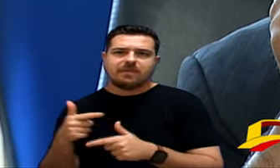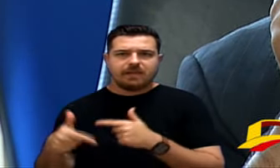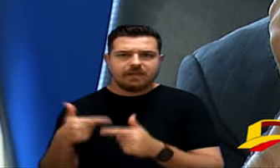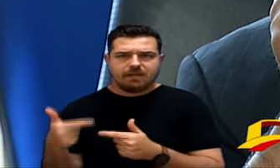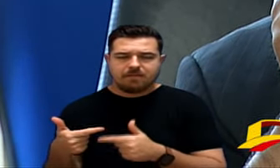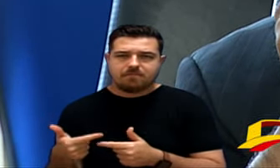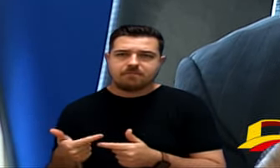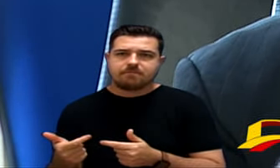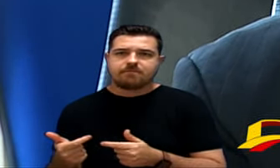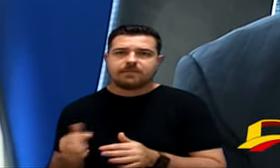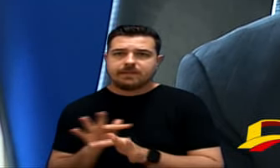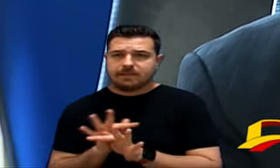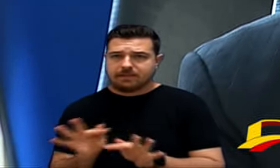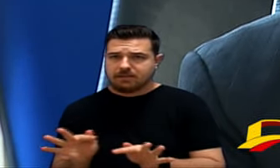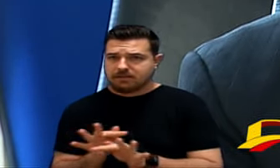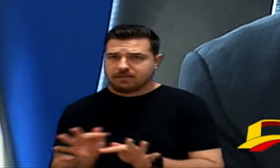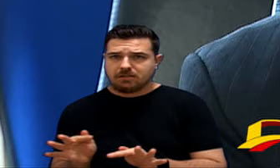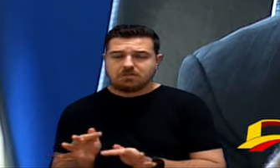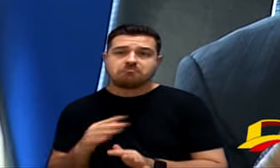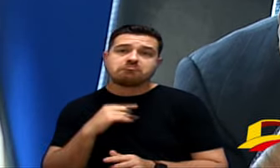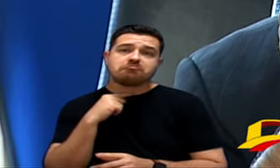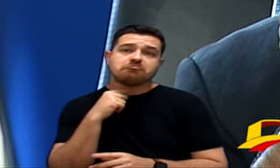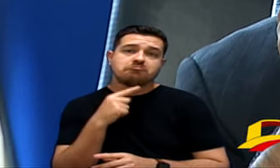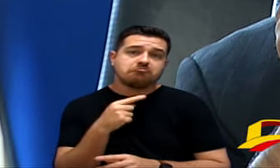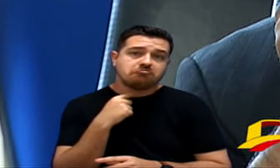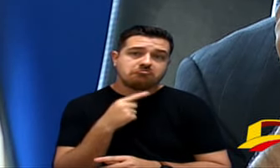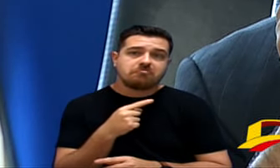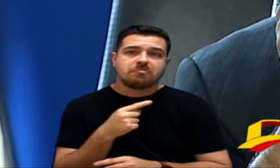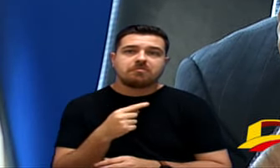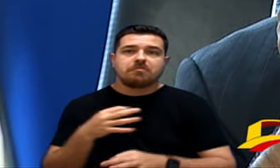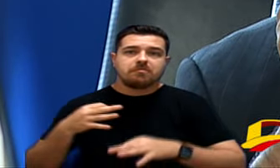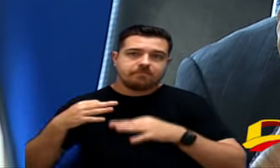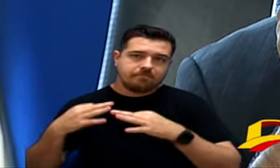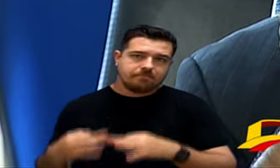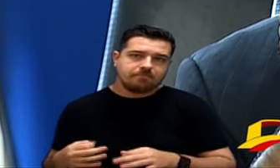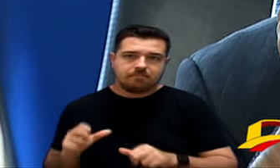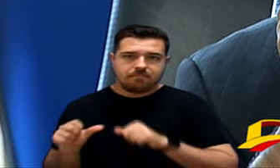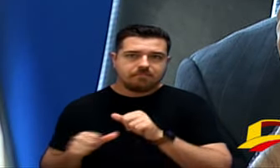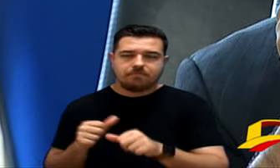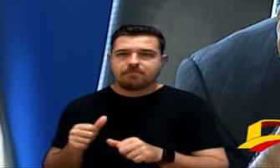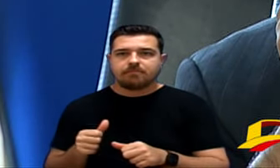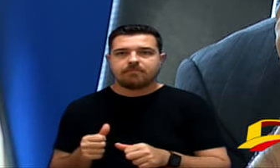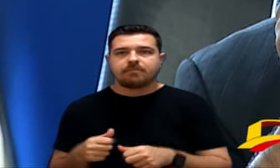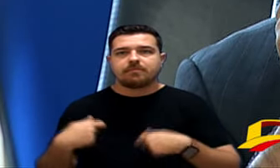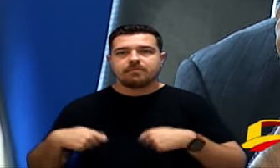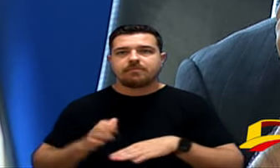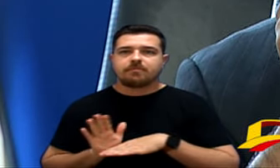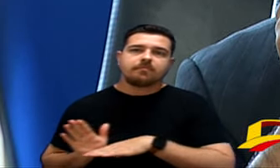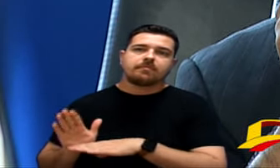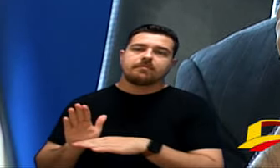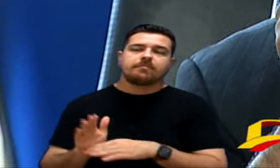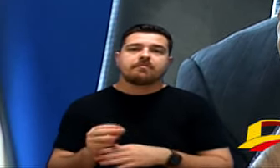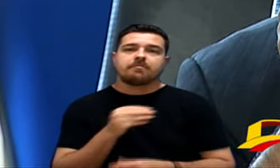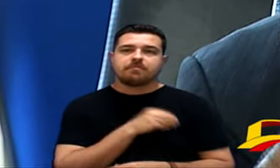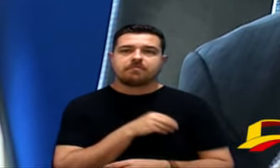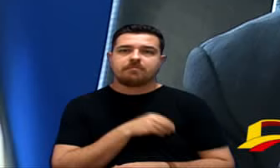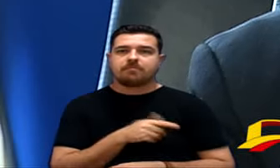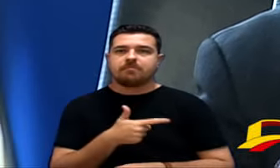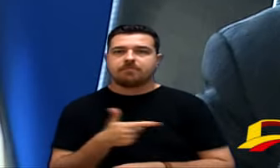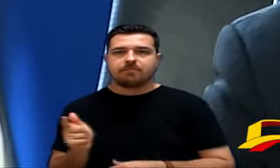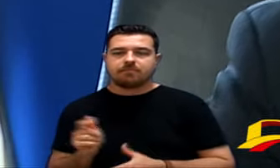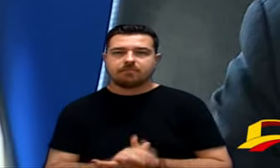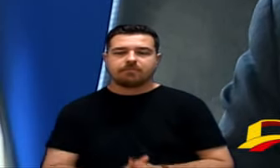que por devido algum tipo de irregularidade das empresas acabam ficando sem receber né